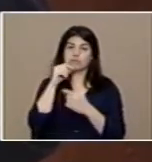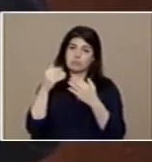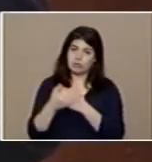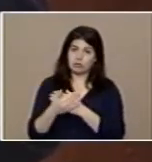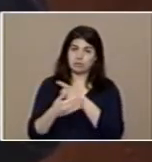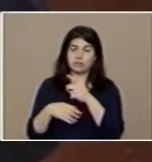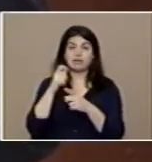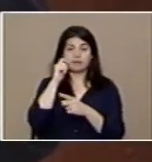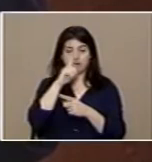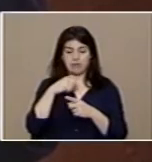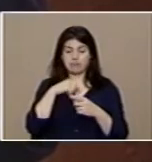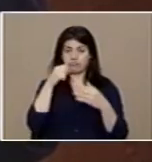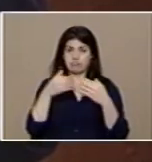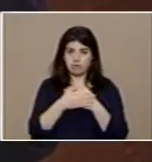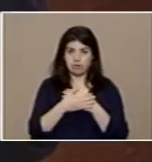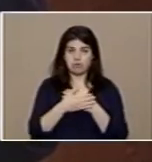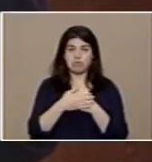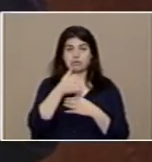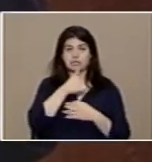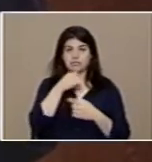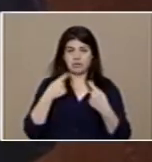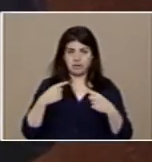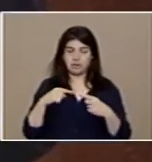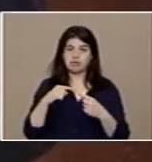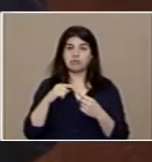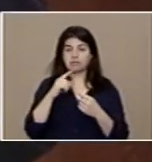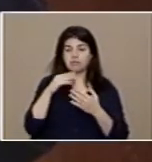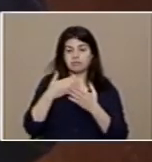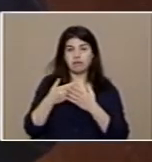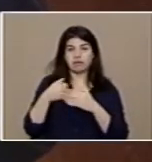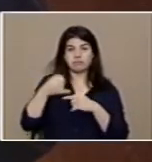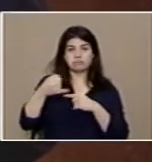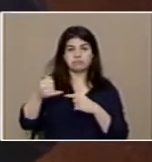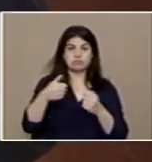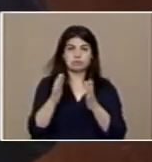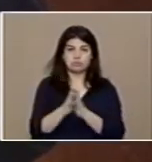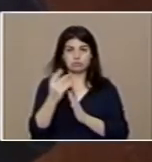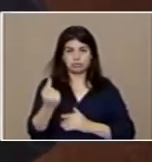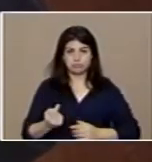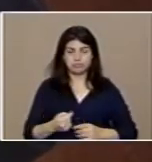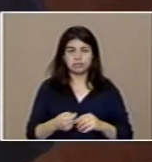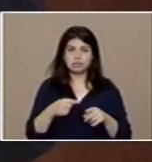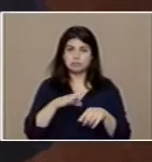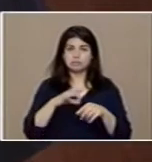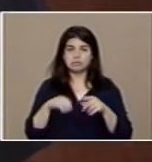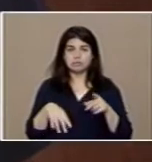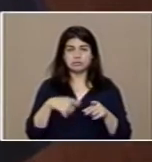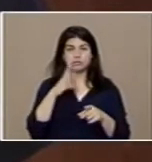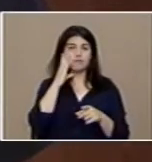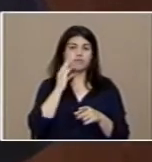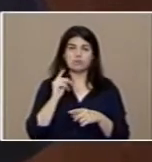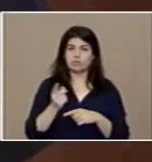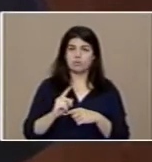santificados procedem todos de um só e por isso sim não sem vergonha